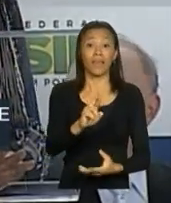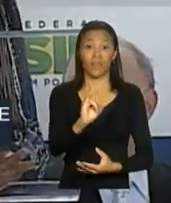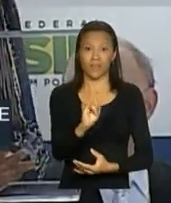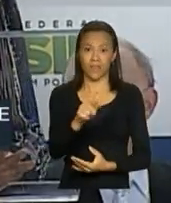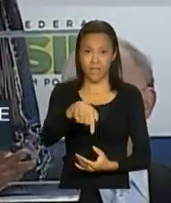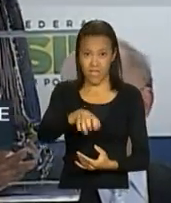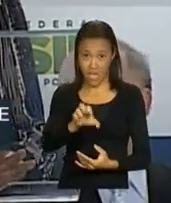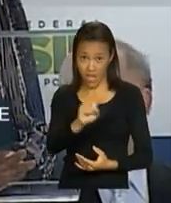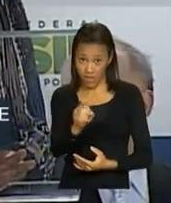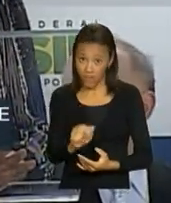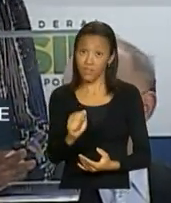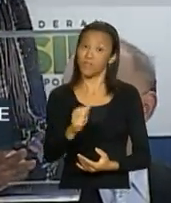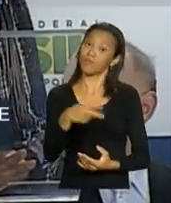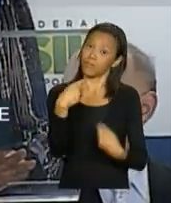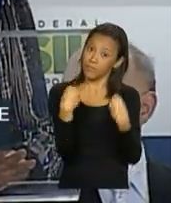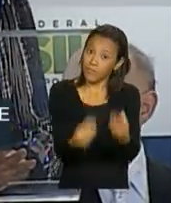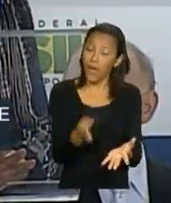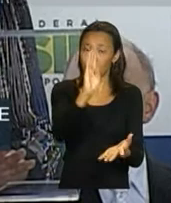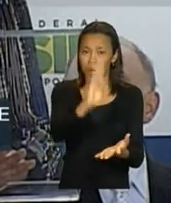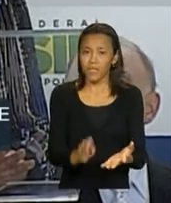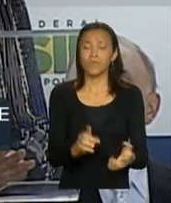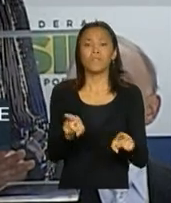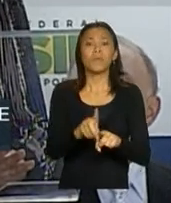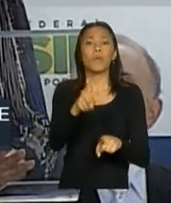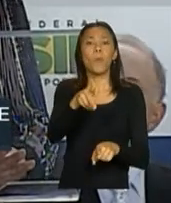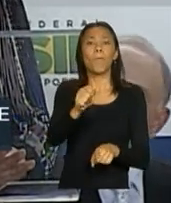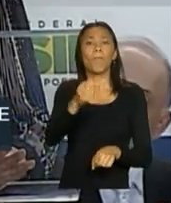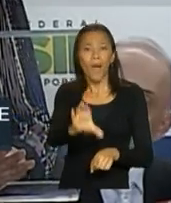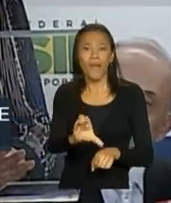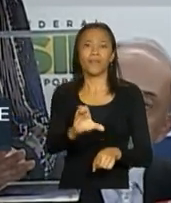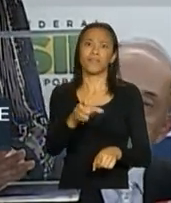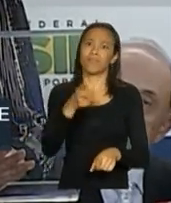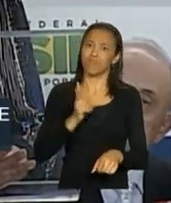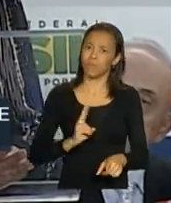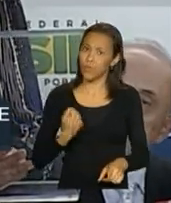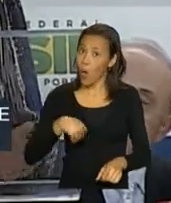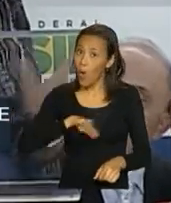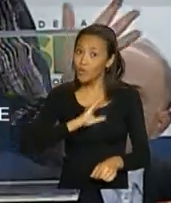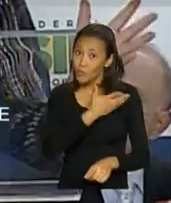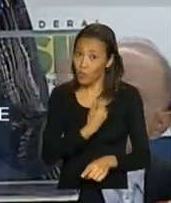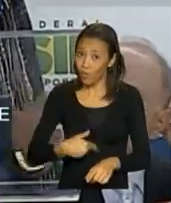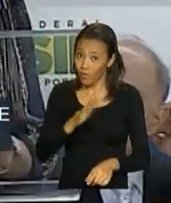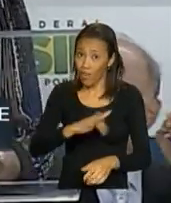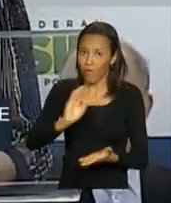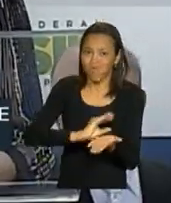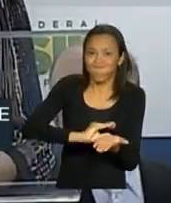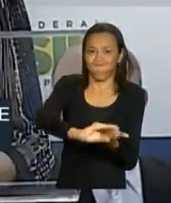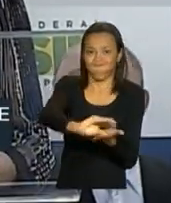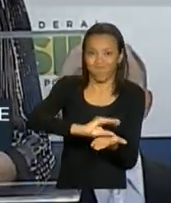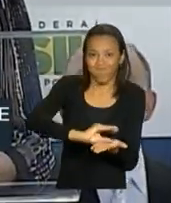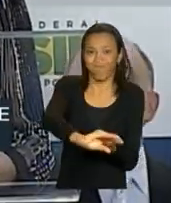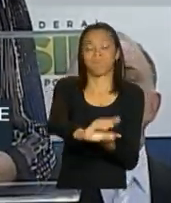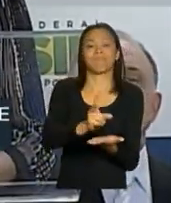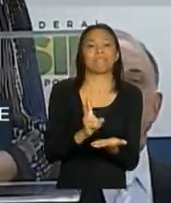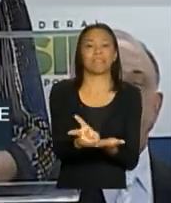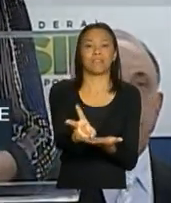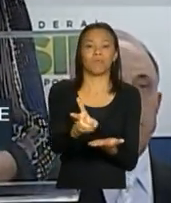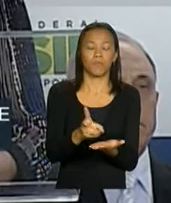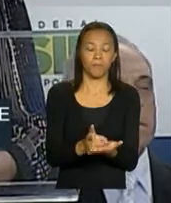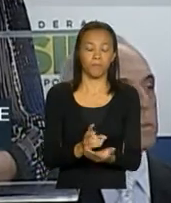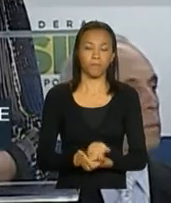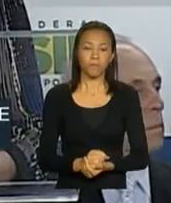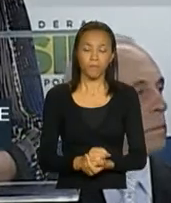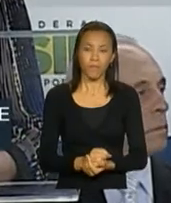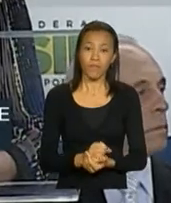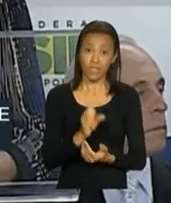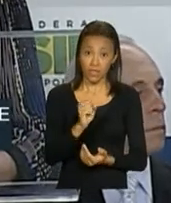com o parque nós estamos investindo bastante ah e também se a gente computar os investimentos